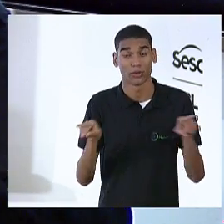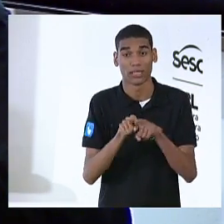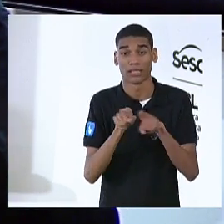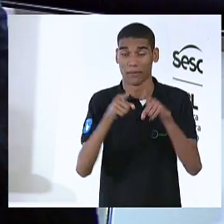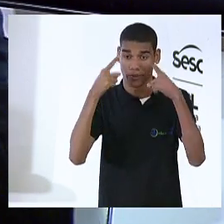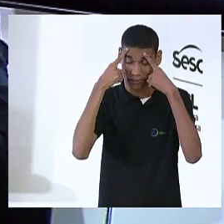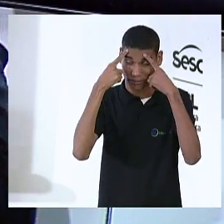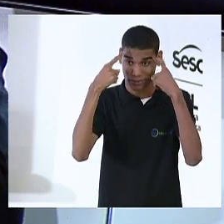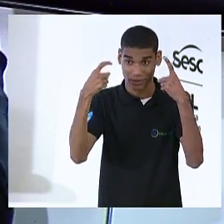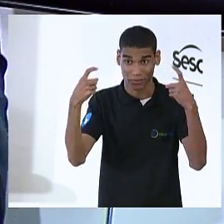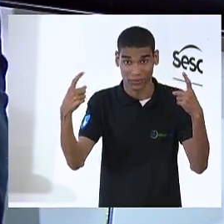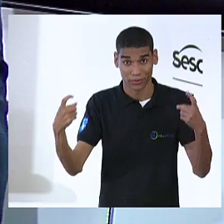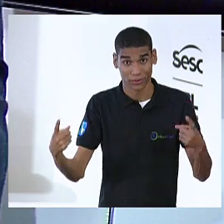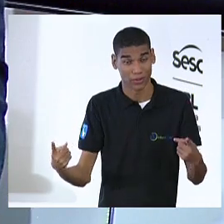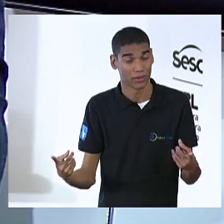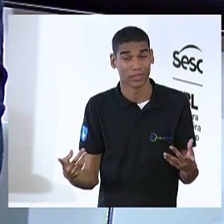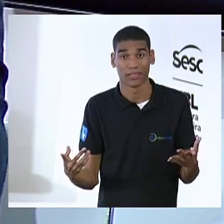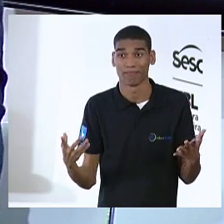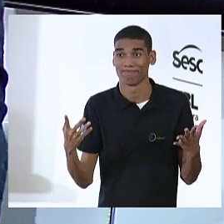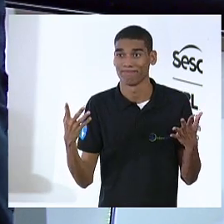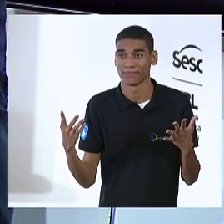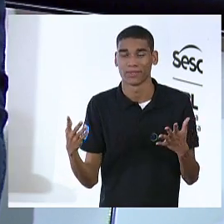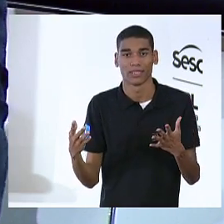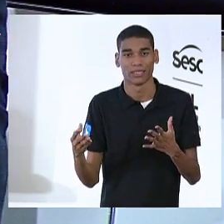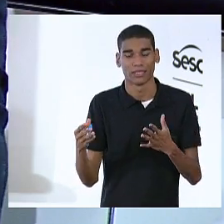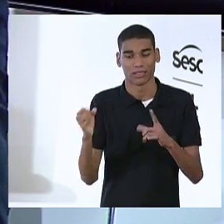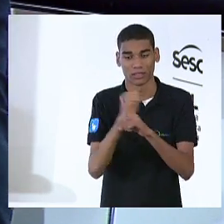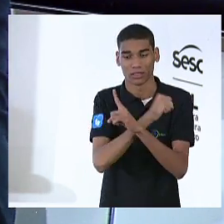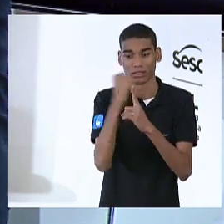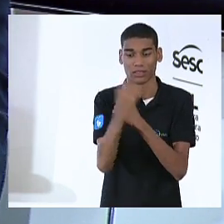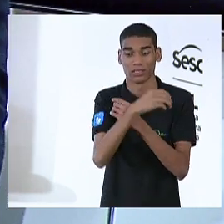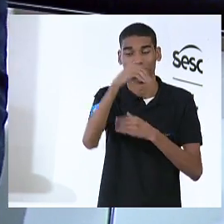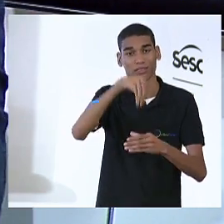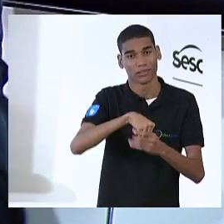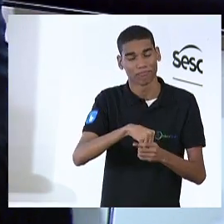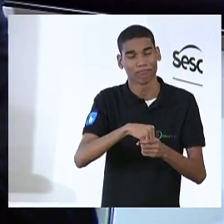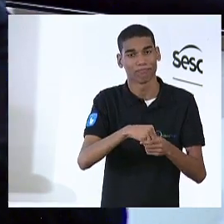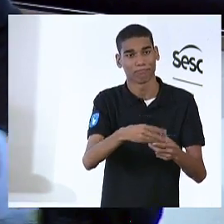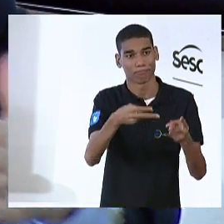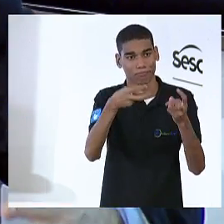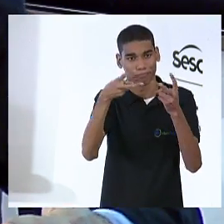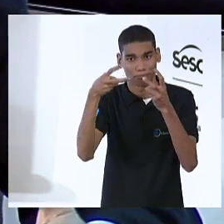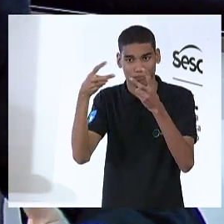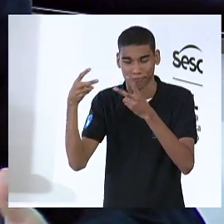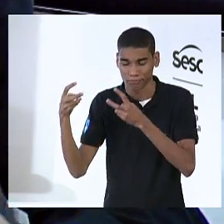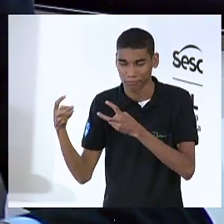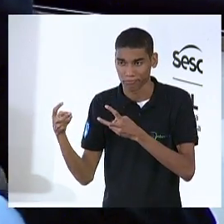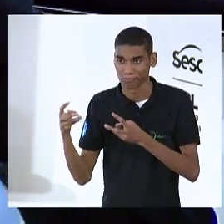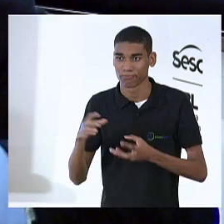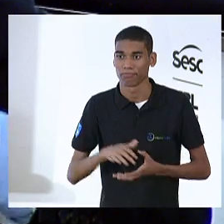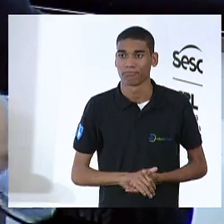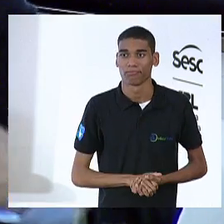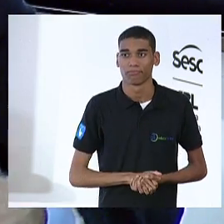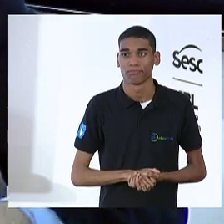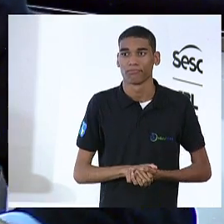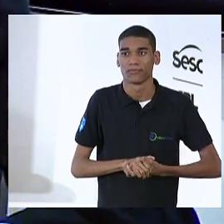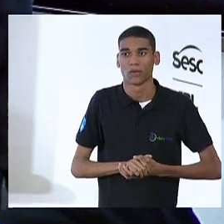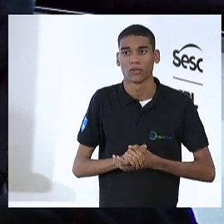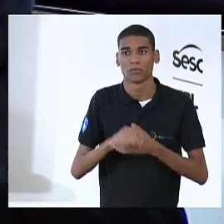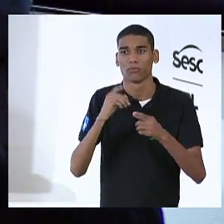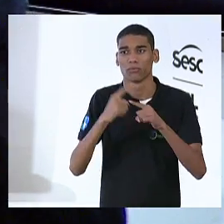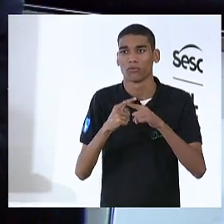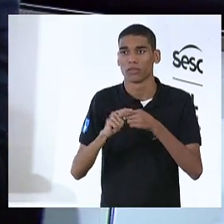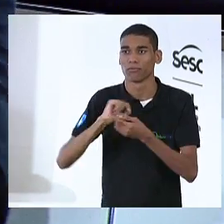violência entre as próprias pessoas dentro da sociedade por formas de vida diferentes, né? Por